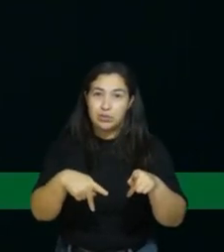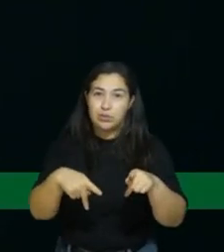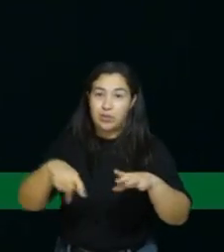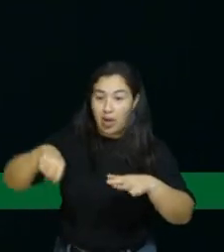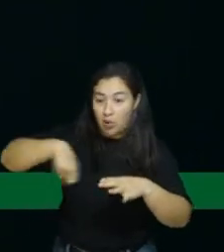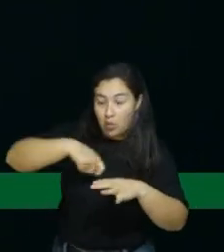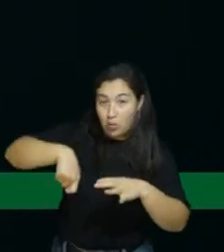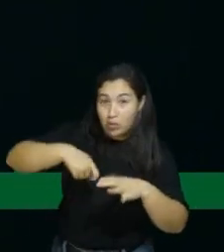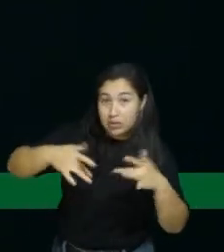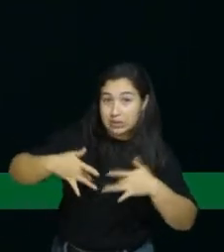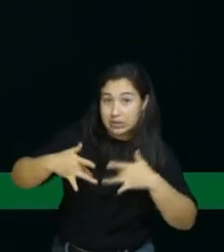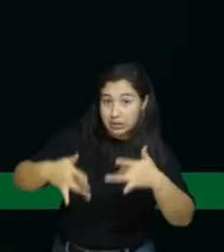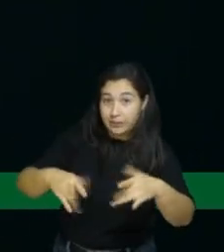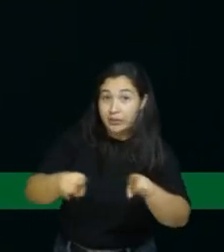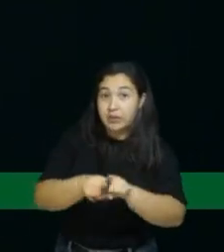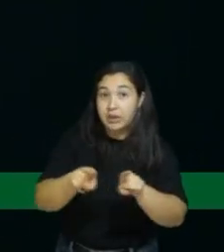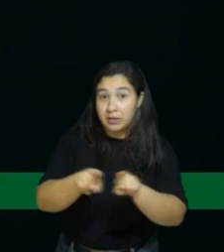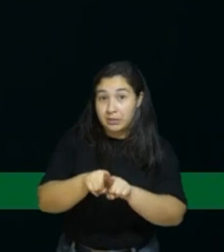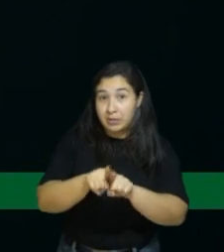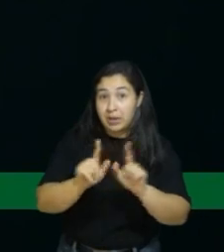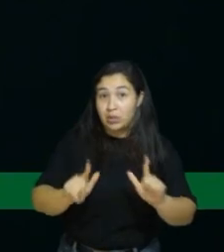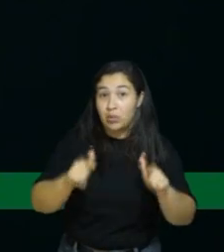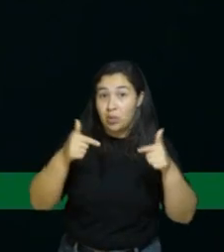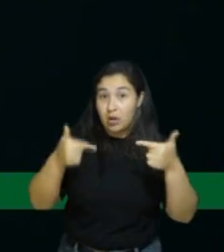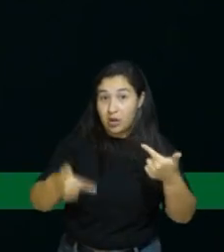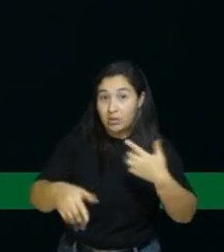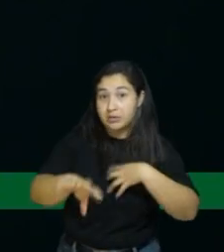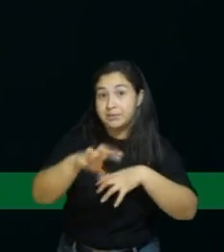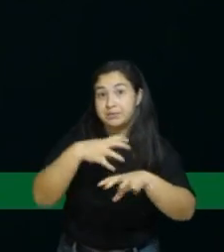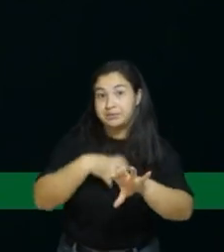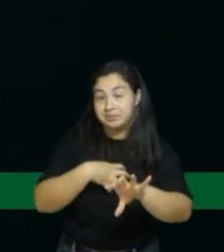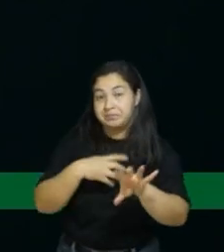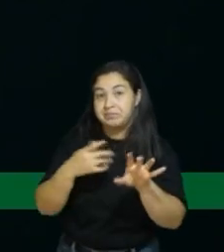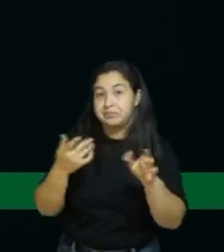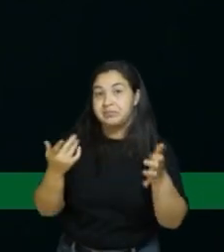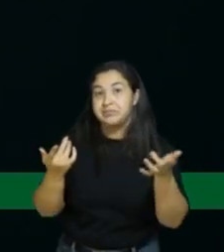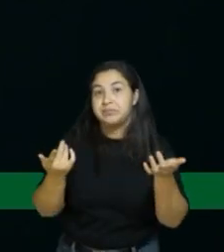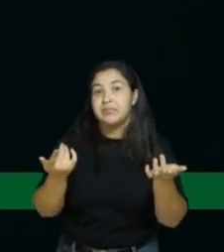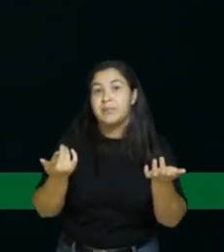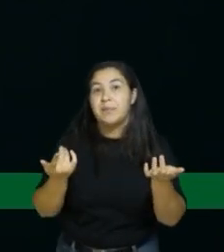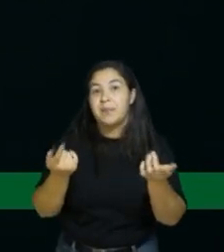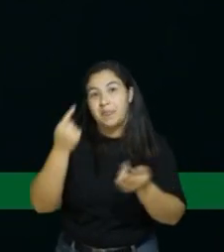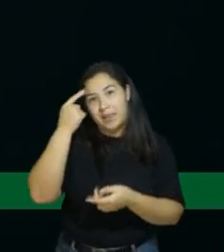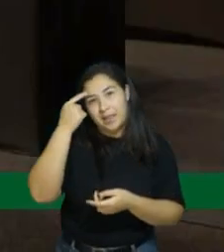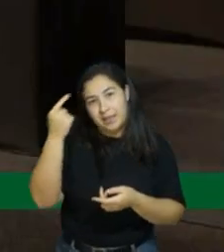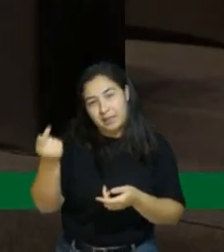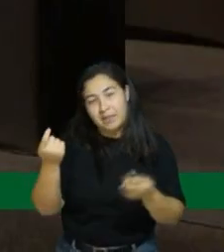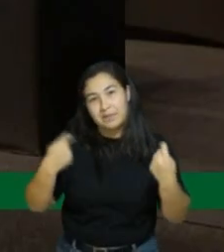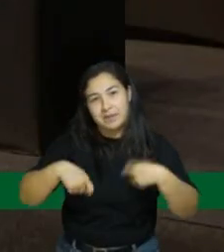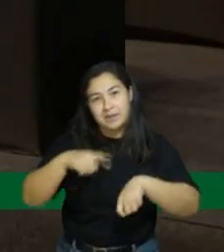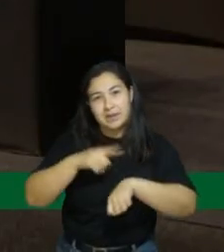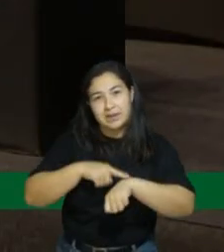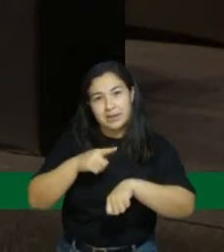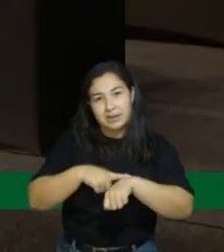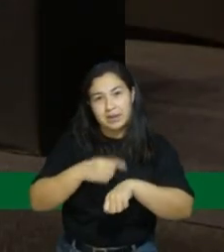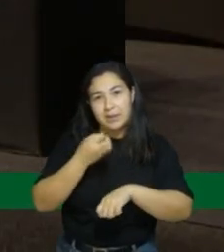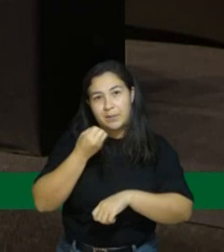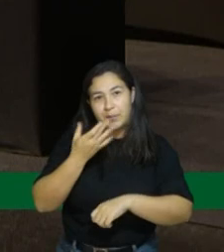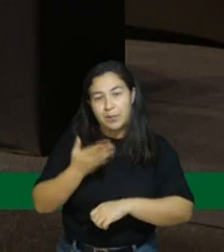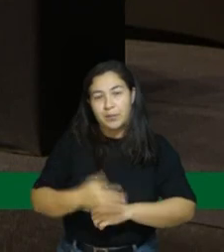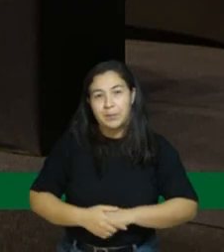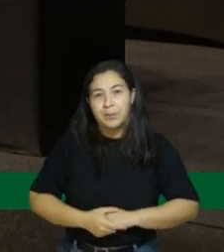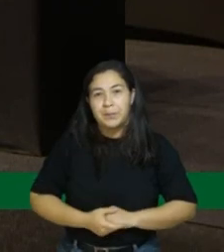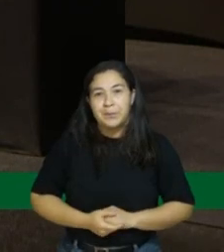através do Ato dos atos de solidariedade quero reforçar essa fala e tenhamos aqui uma boa atuação do